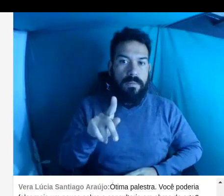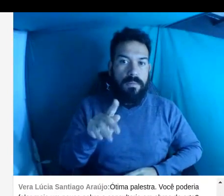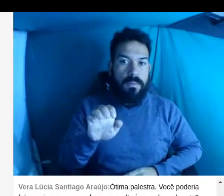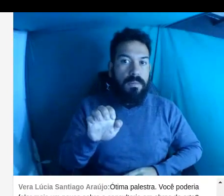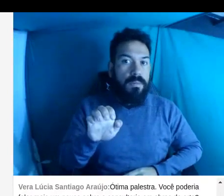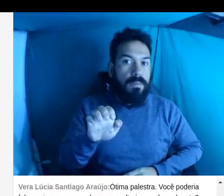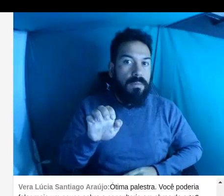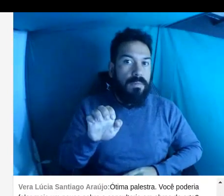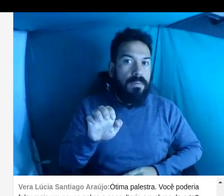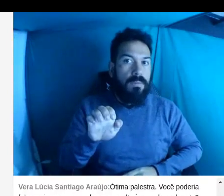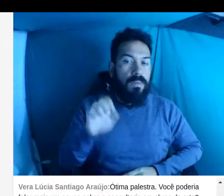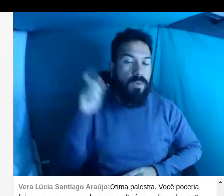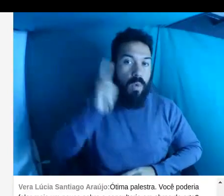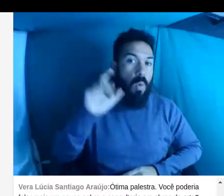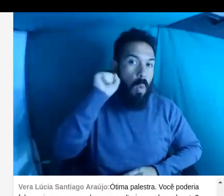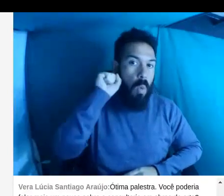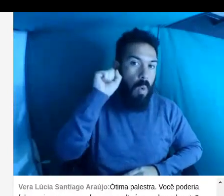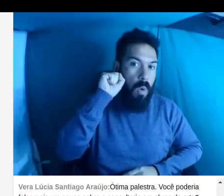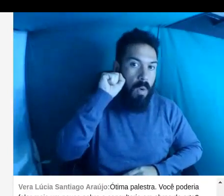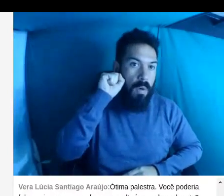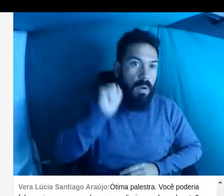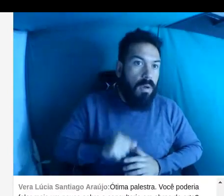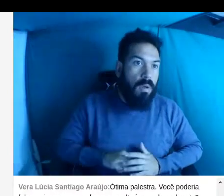tu nos ouve?